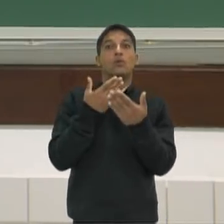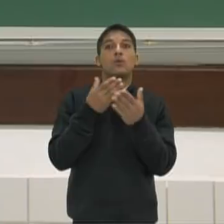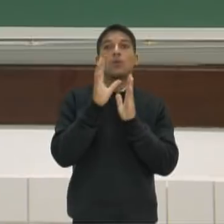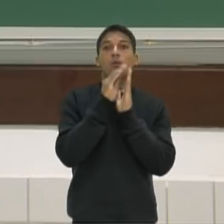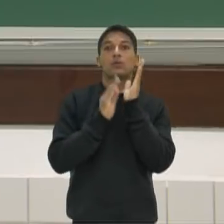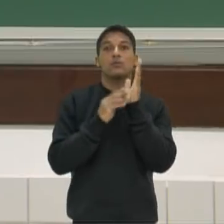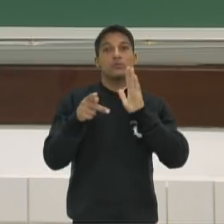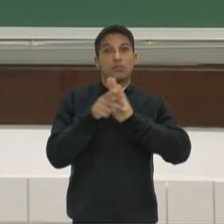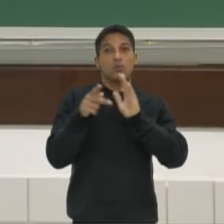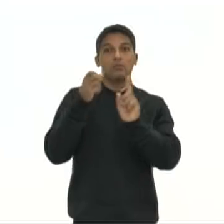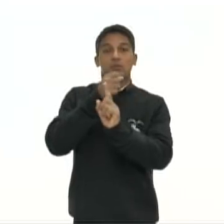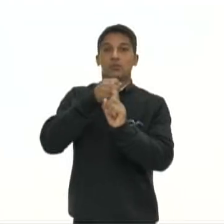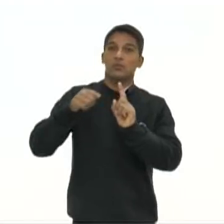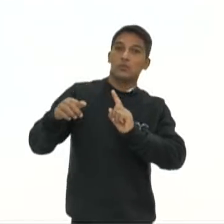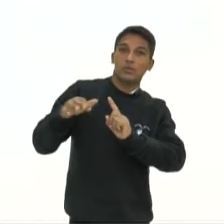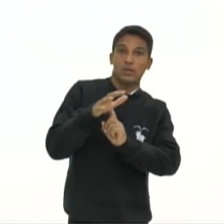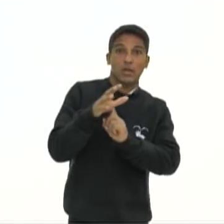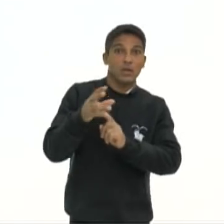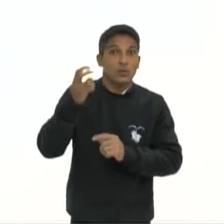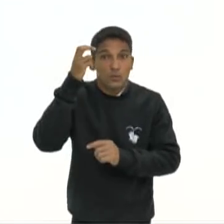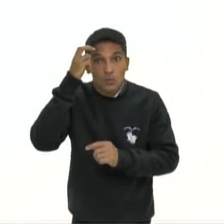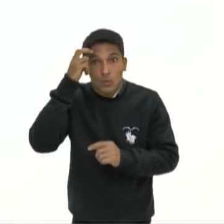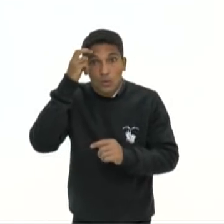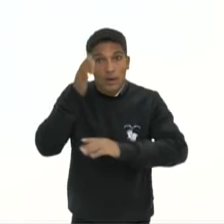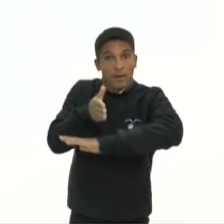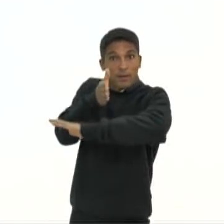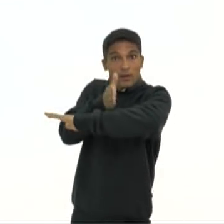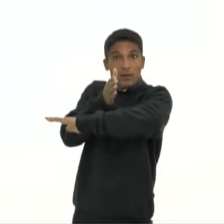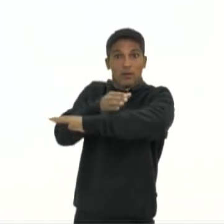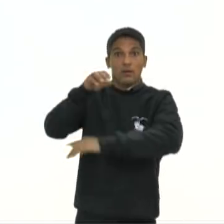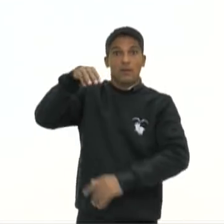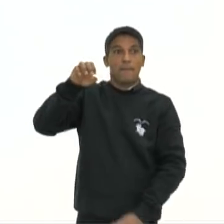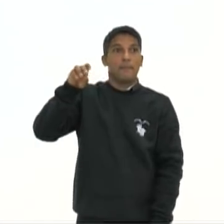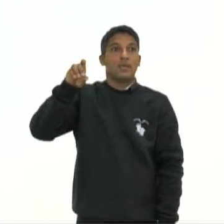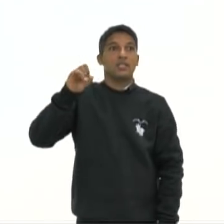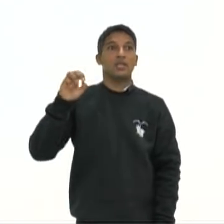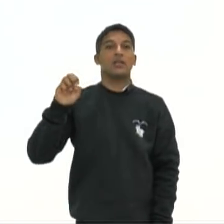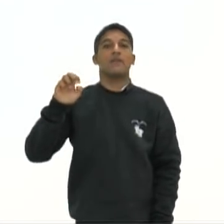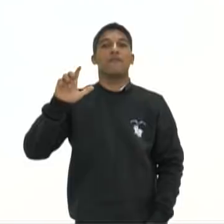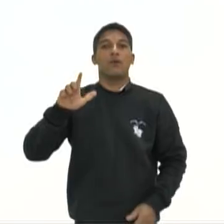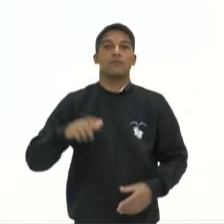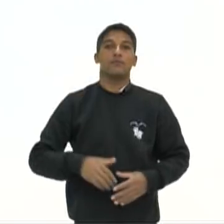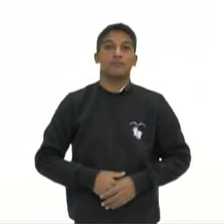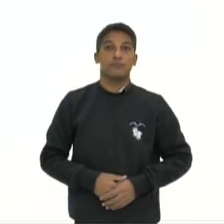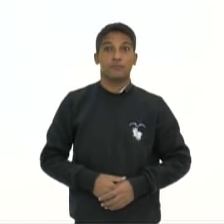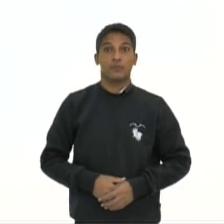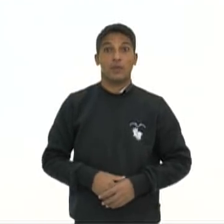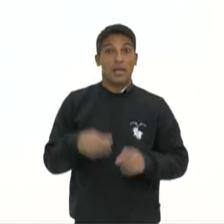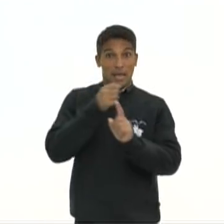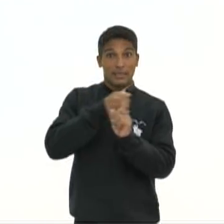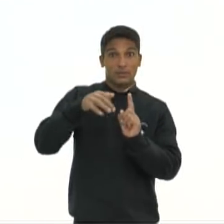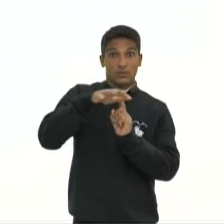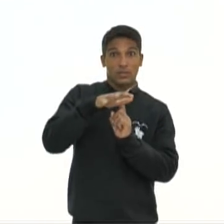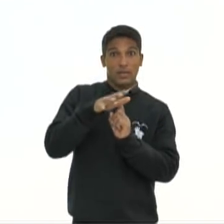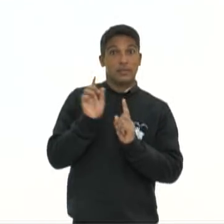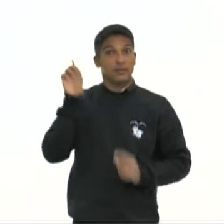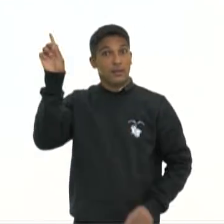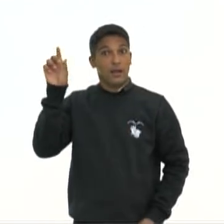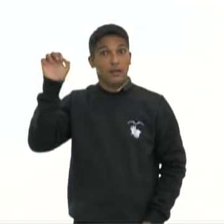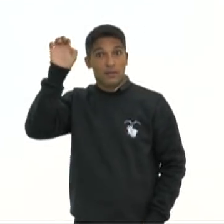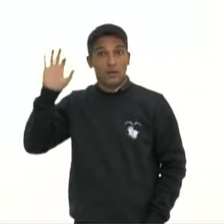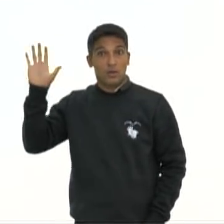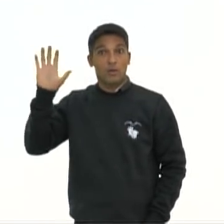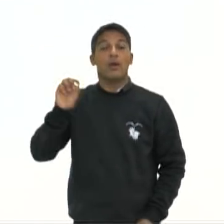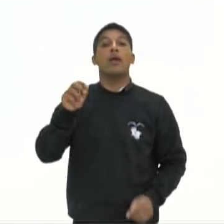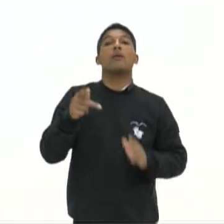que a sociedade, ela era denominada como estamental, ou seja, ela tinha, de certa maneira, ela